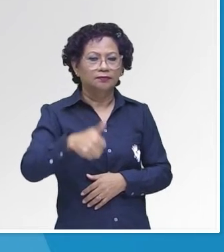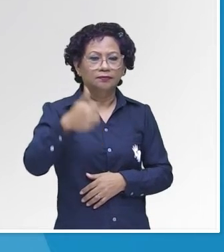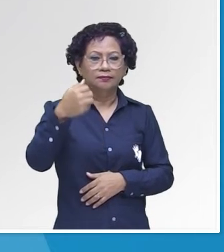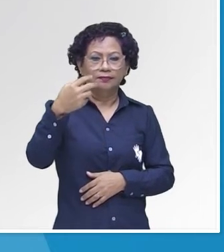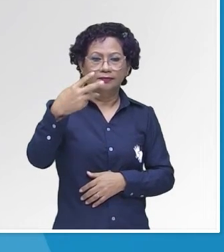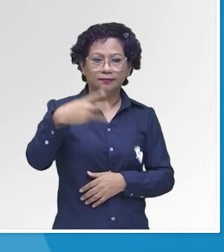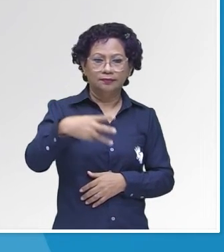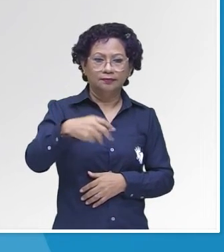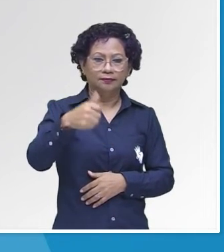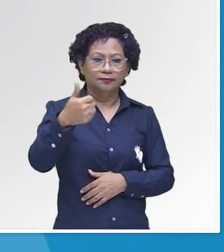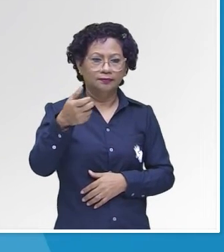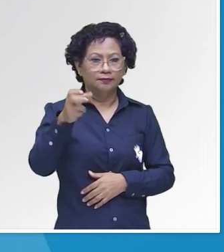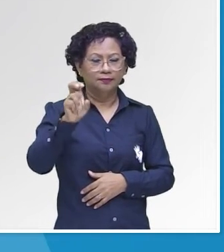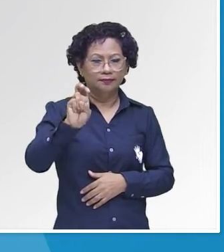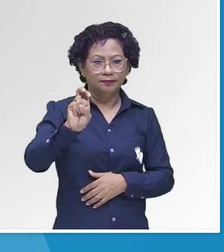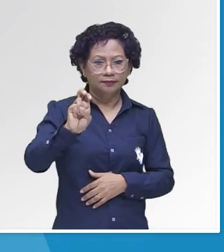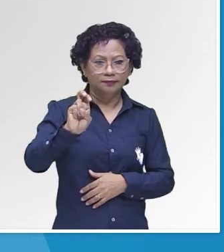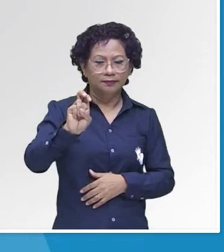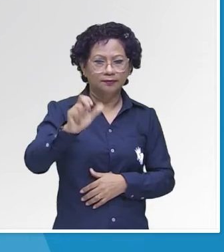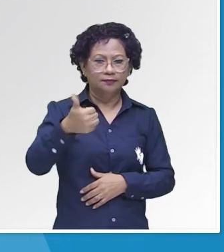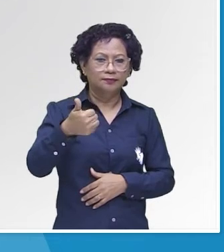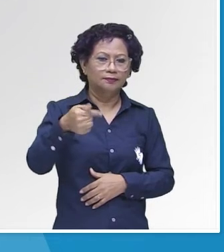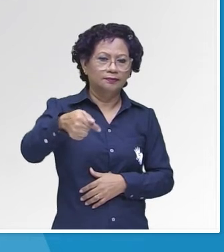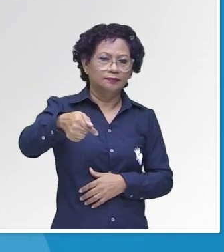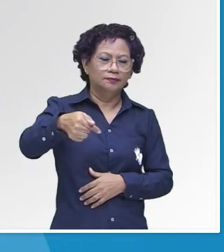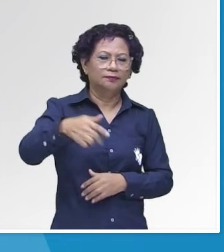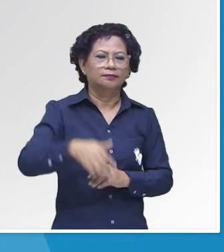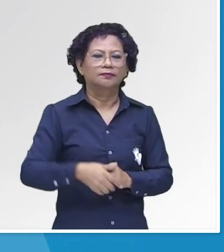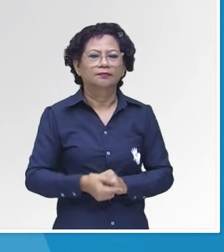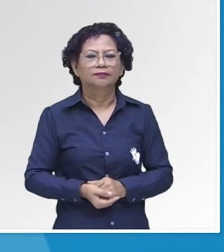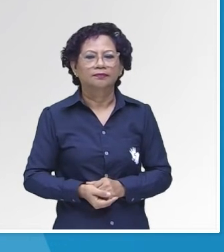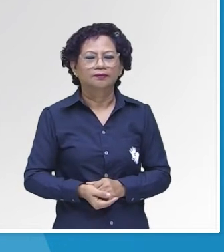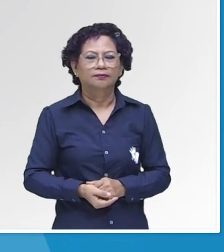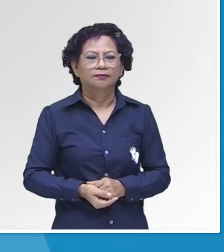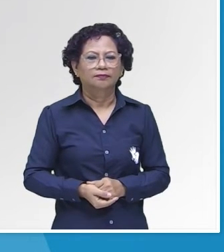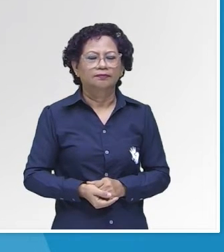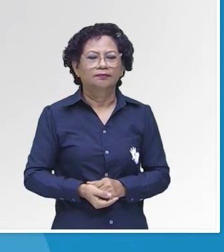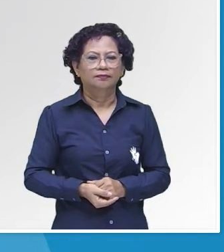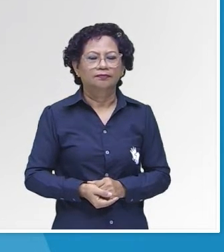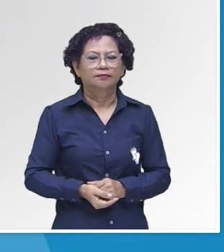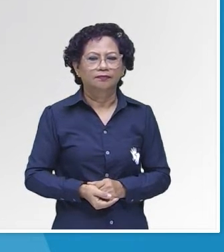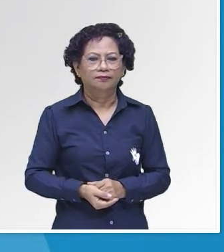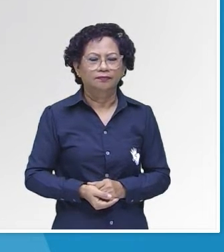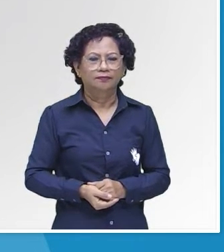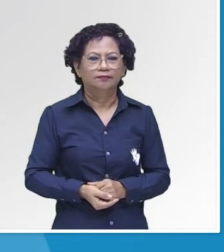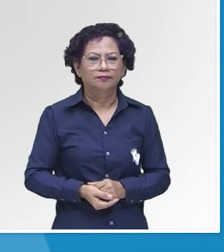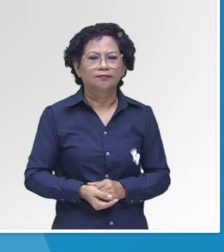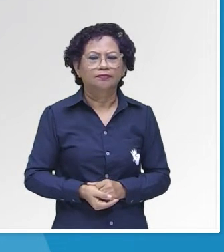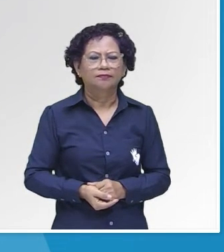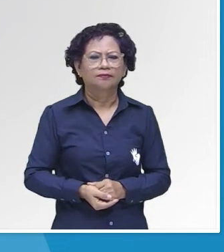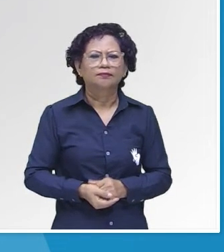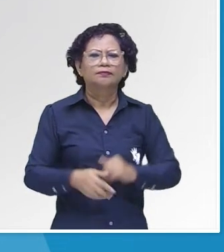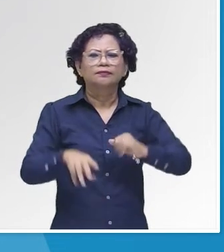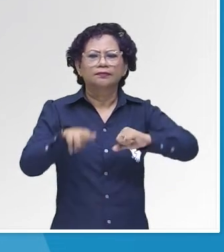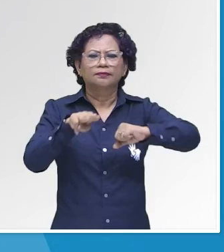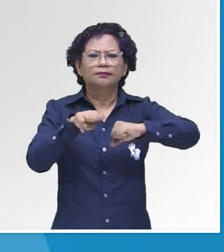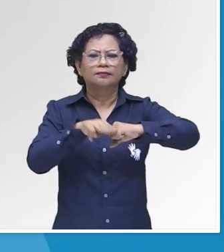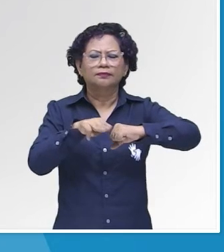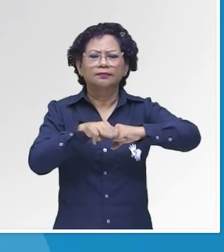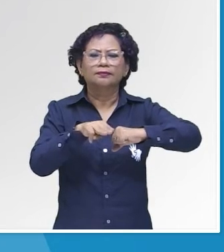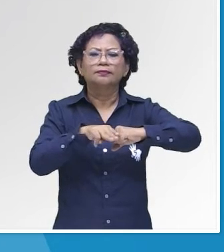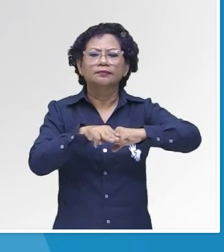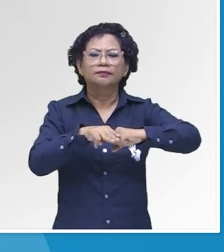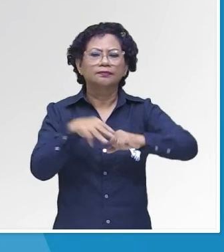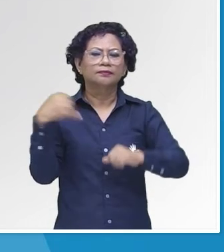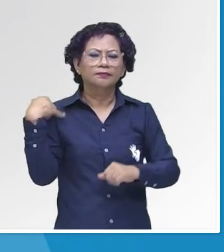13, 15 e 17 anos, né? Então, a gente quer saber a média dessas idades. Como que